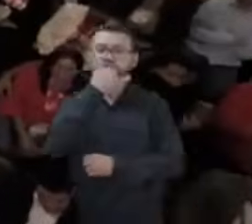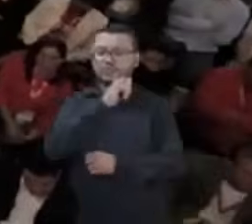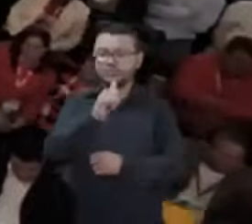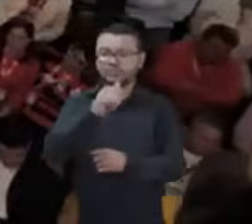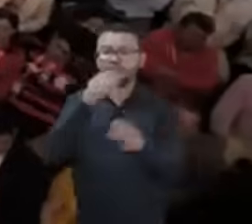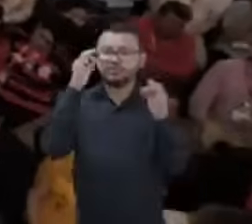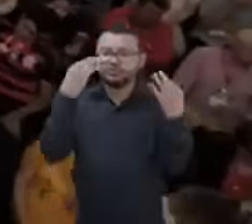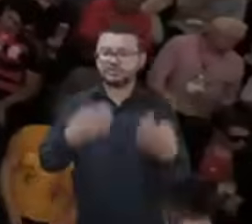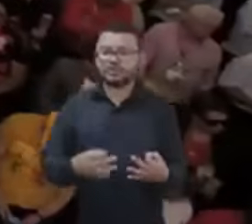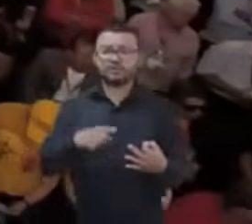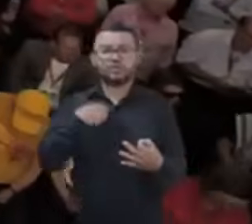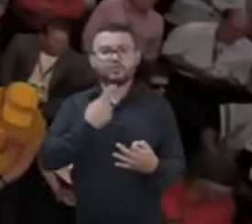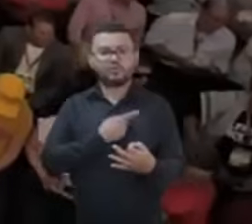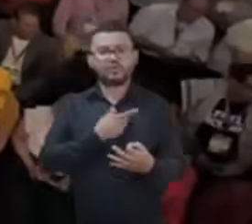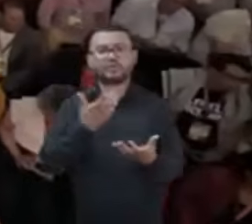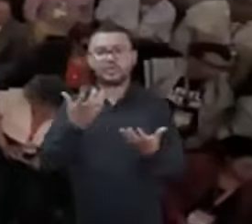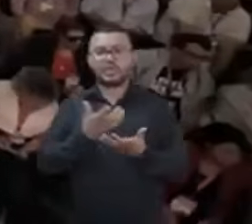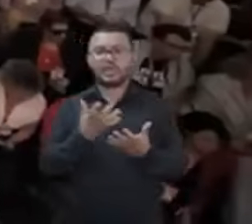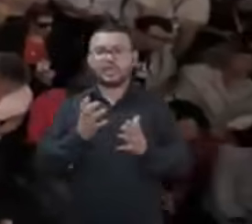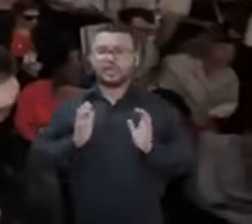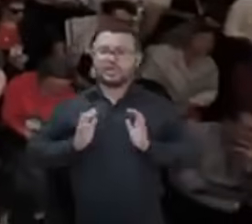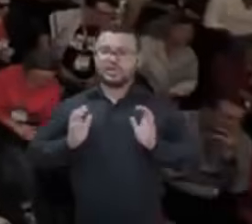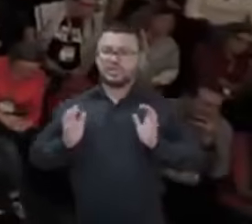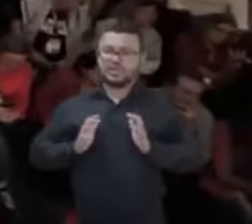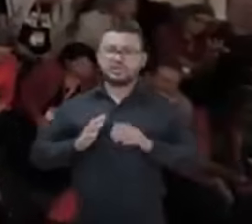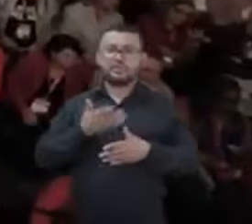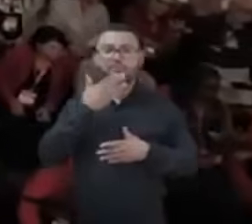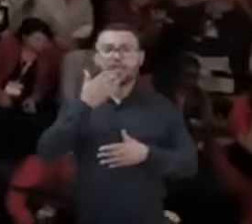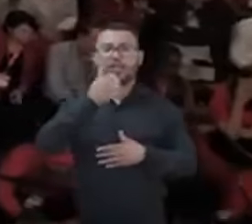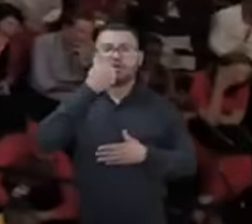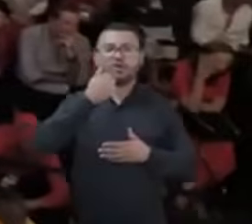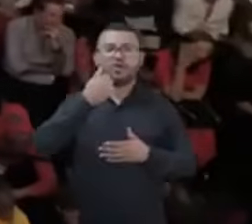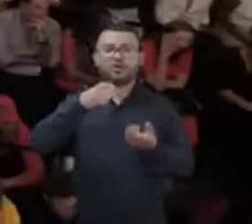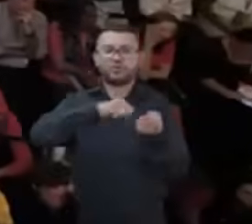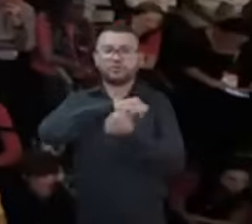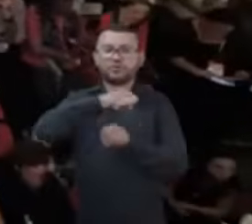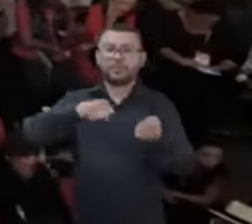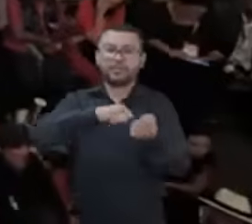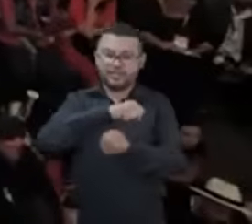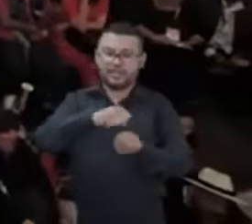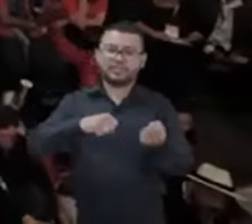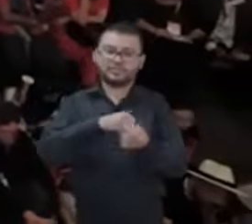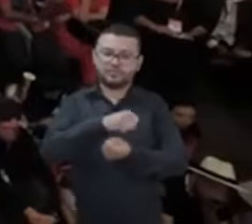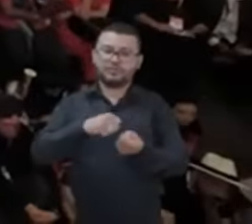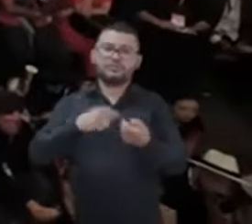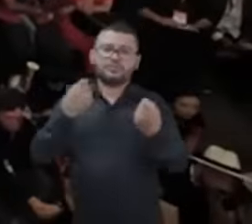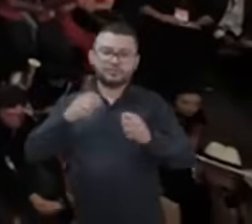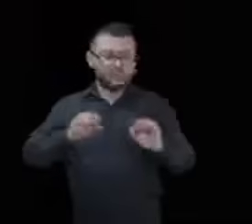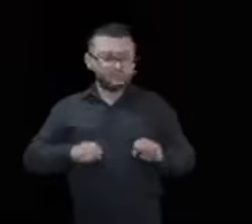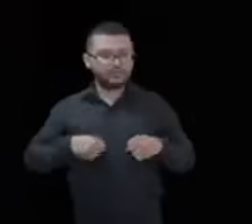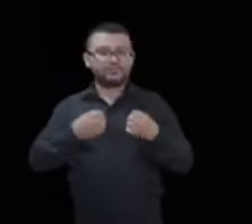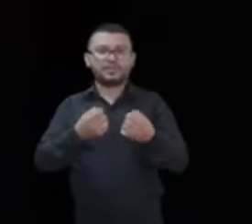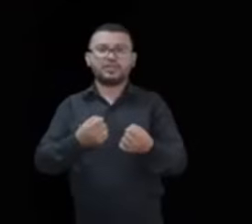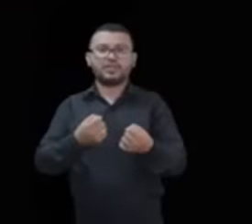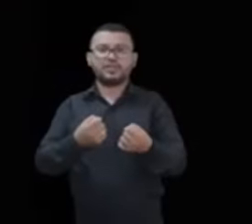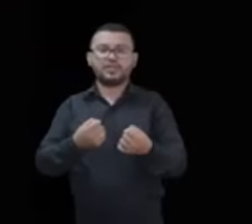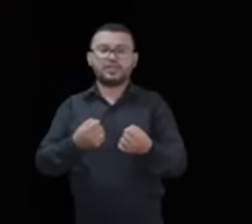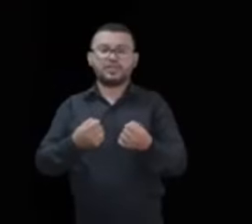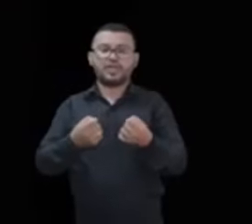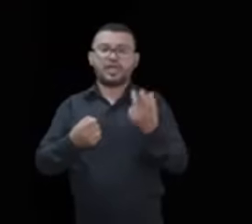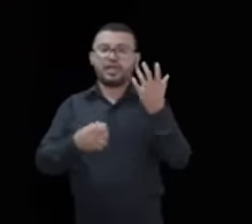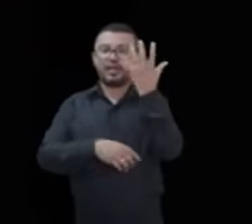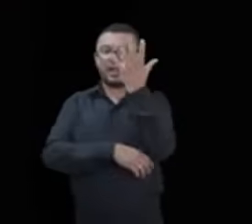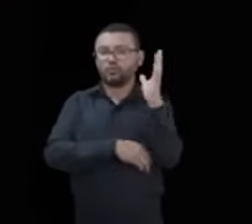nós queremos um modelo de produção de riqueza que seja sustentável, que defenda e preserve os nossos recursos